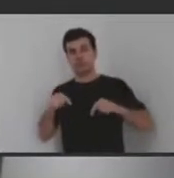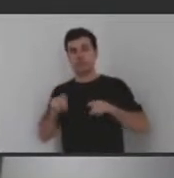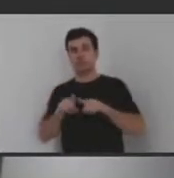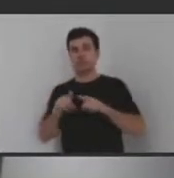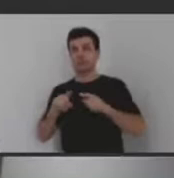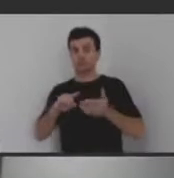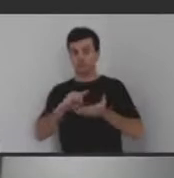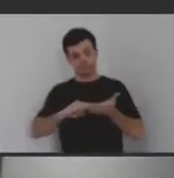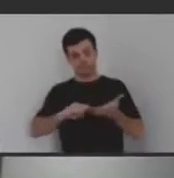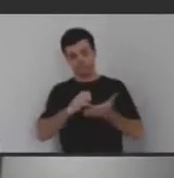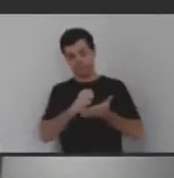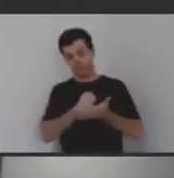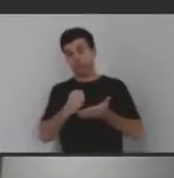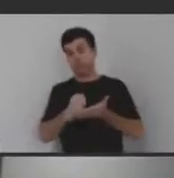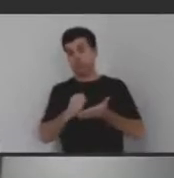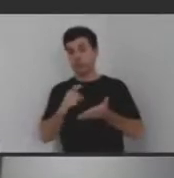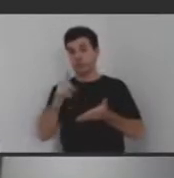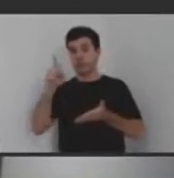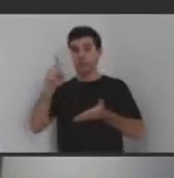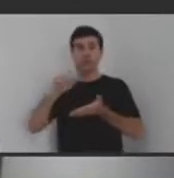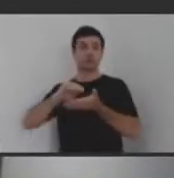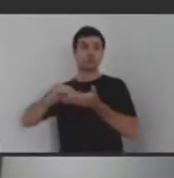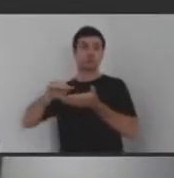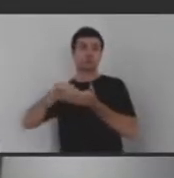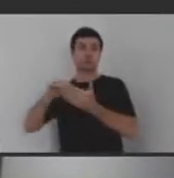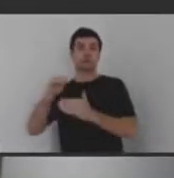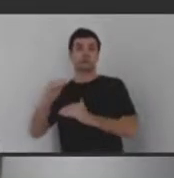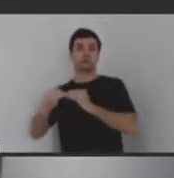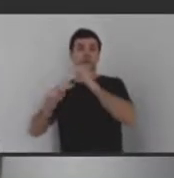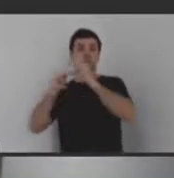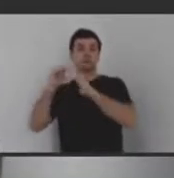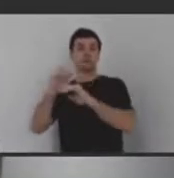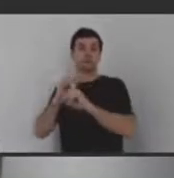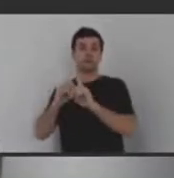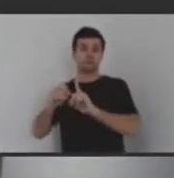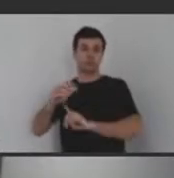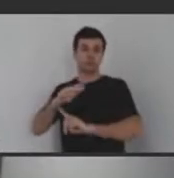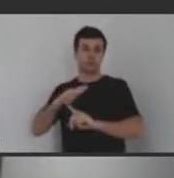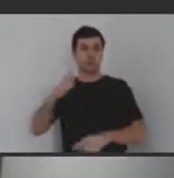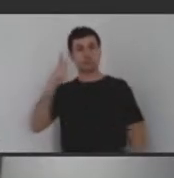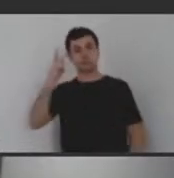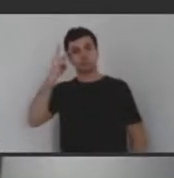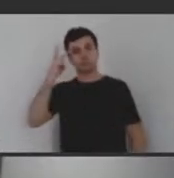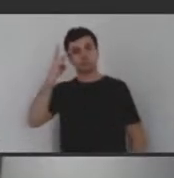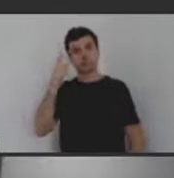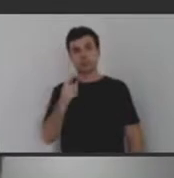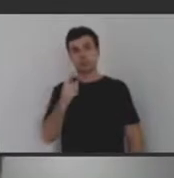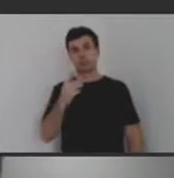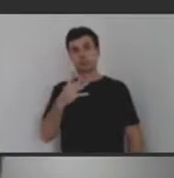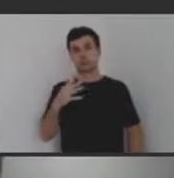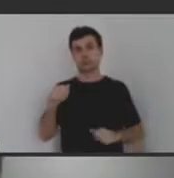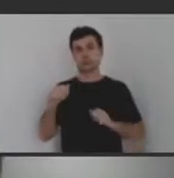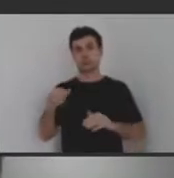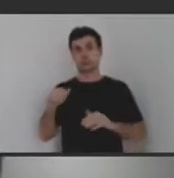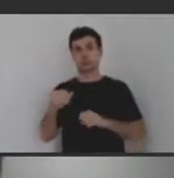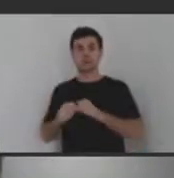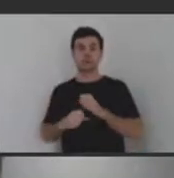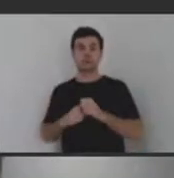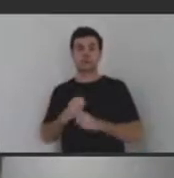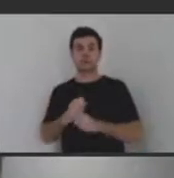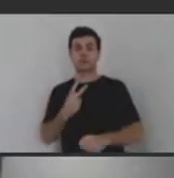Célia Parnes, atual secretária de Estado de Desenvolvimento Social de São Paulo. Sala das Sessões, 14 de setembro de 2020, Neido Gás,